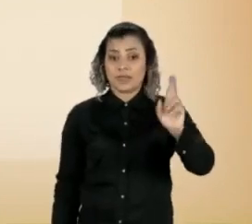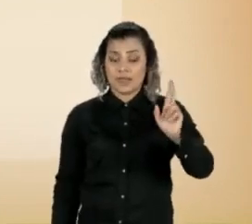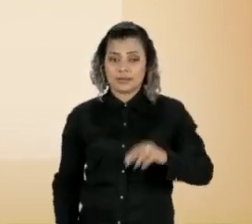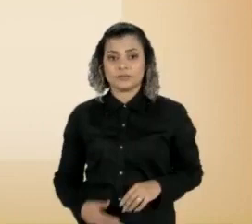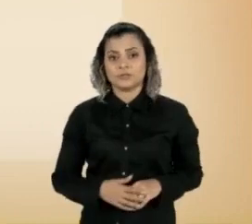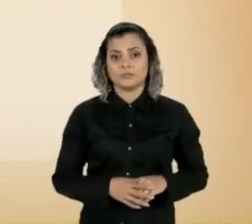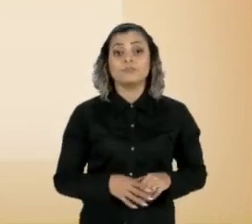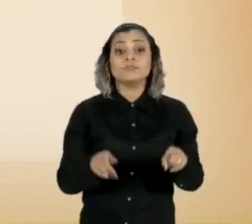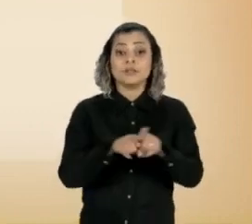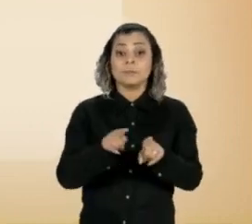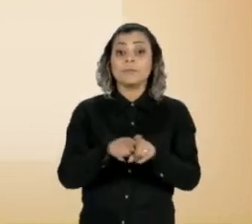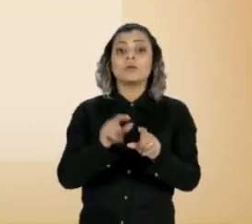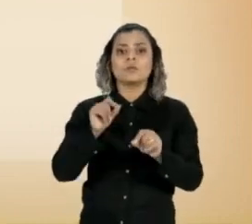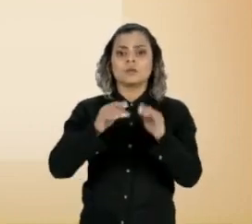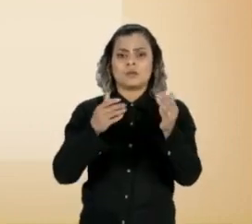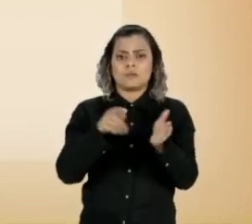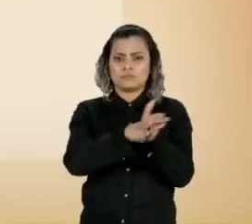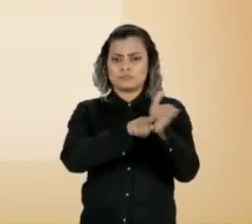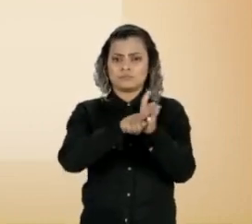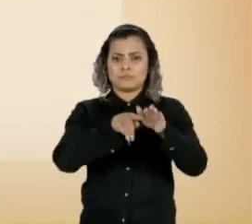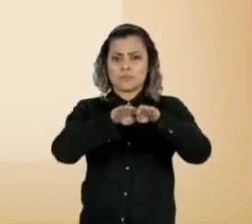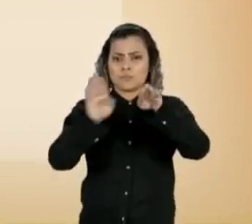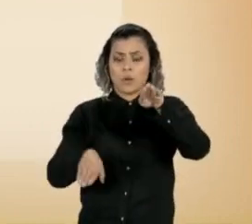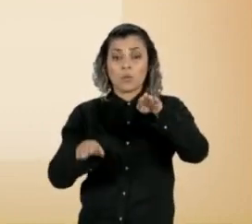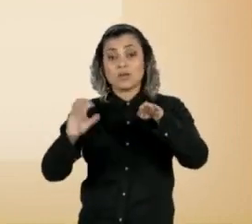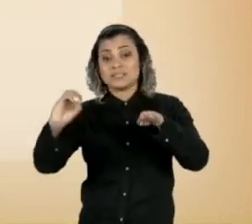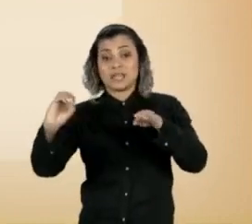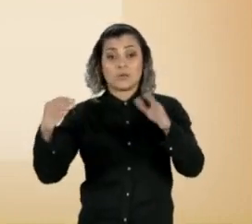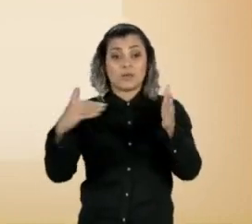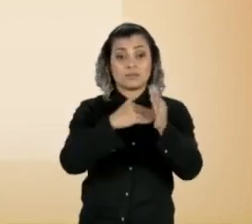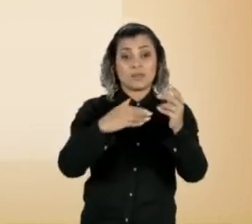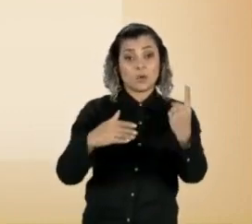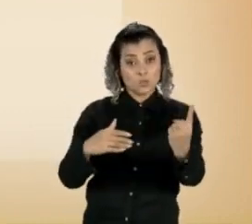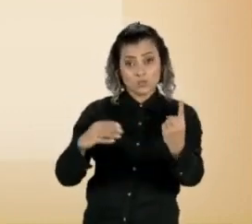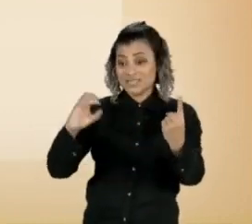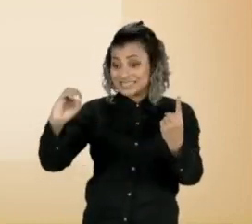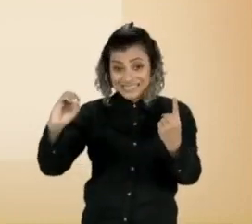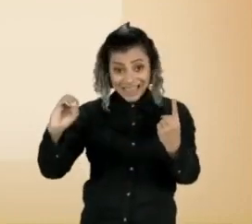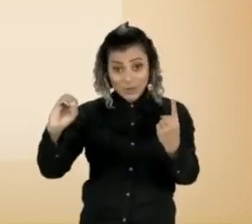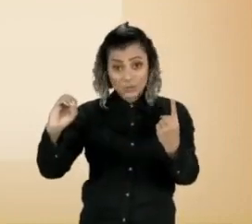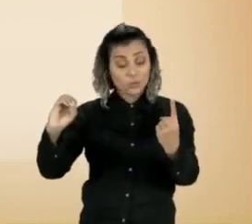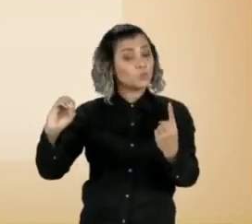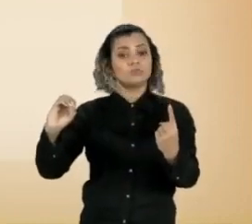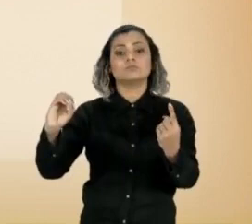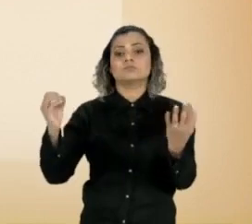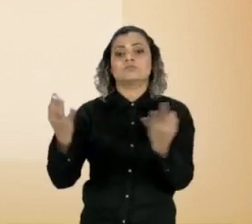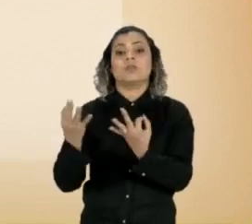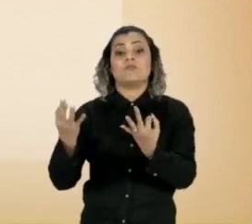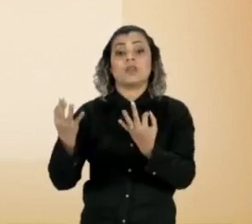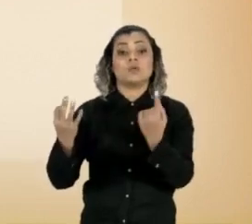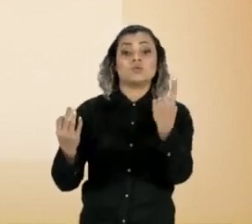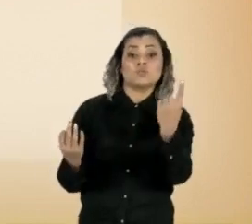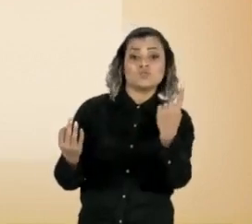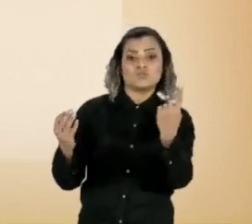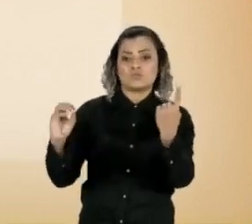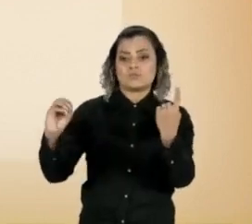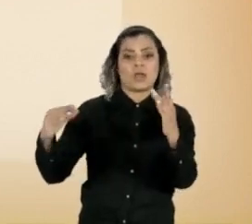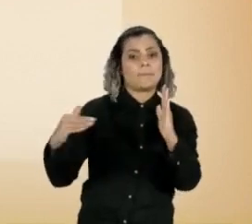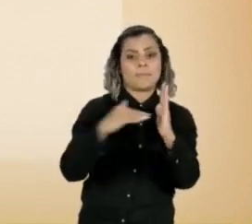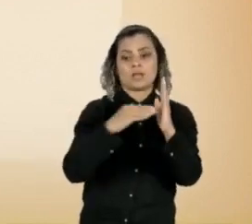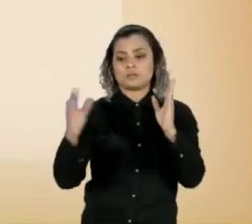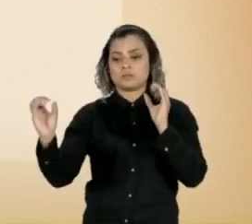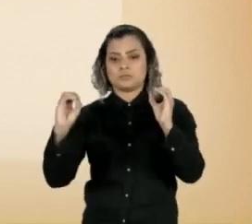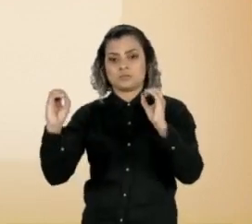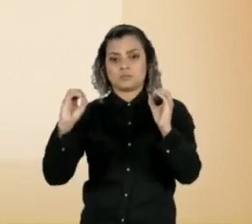índice Gini mede a desigualdade numa escala de 0 a 1, onde 0 é uma igualdade perfeita e 1 a máxima